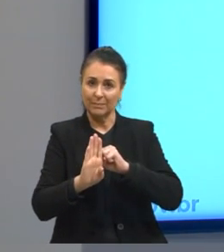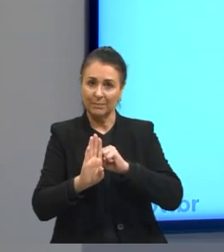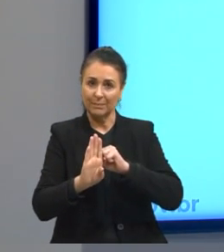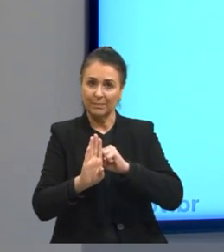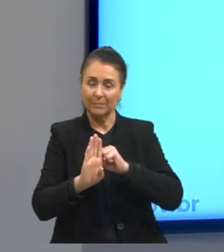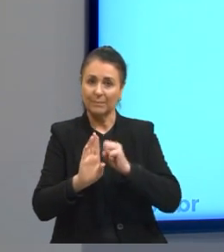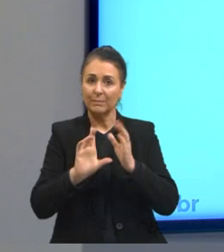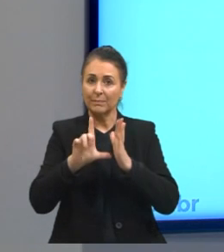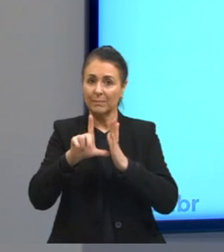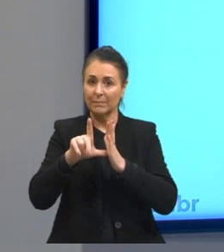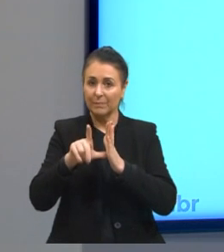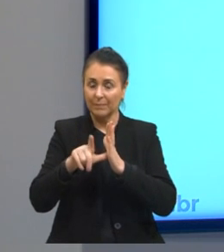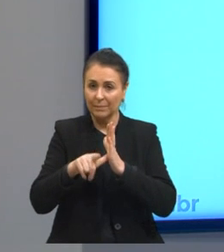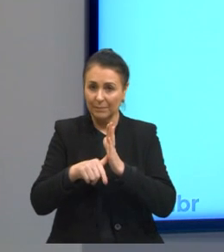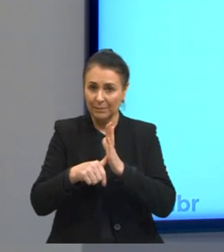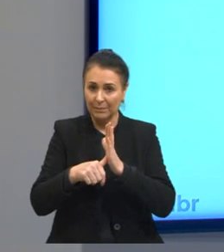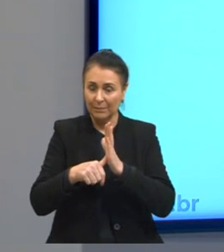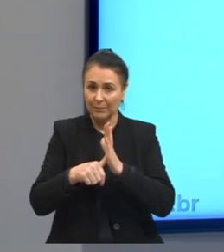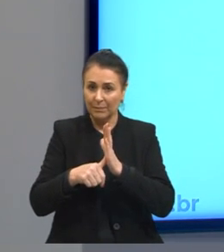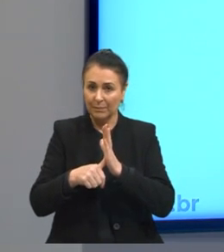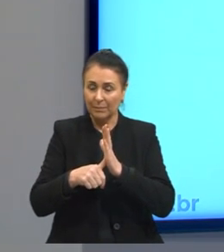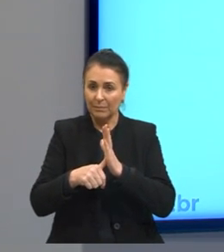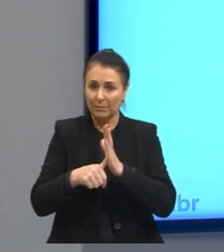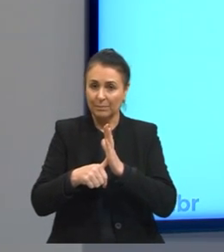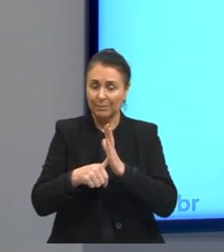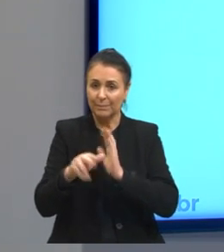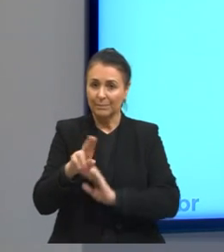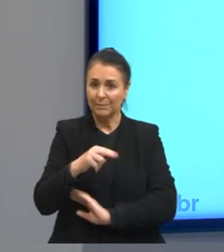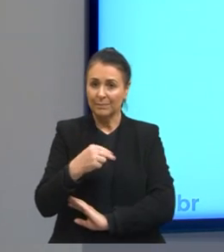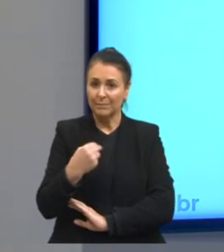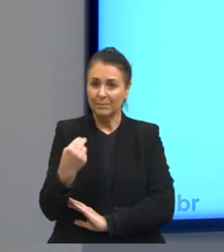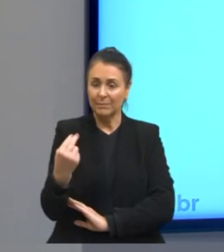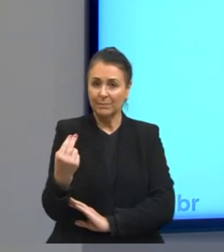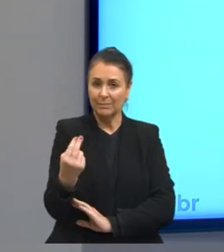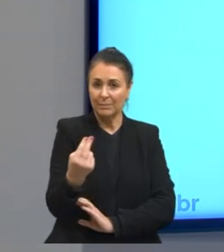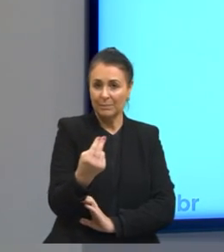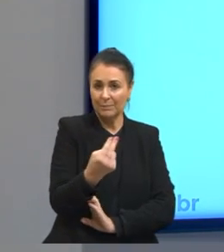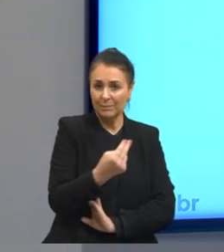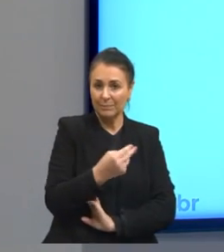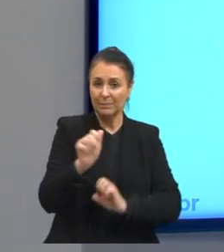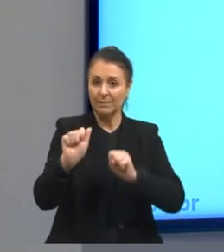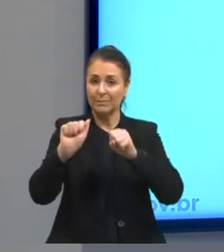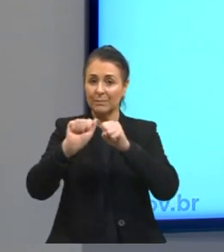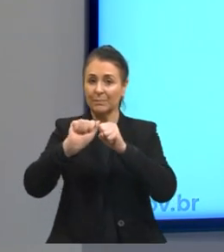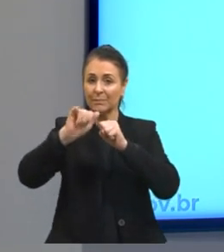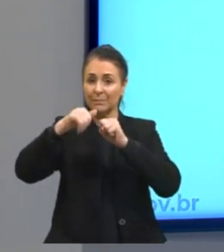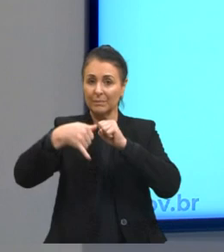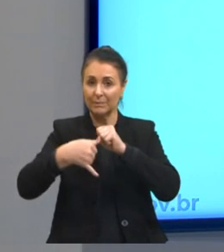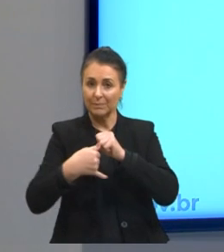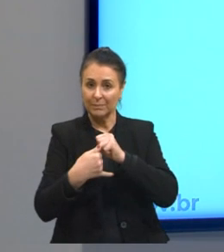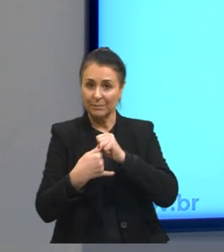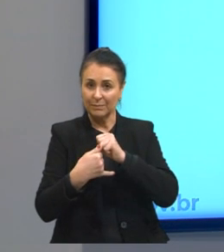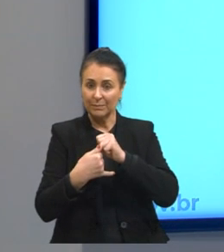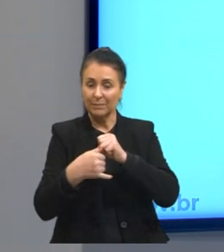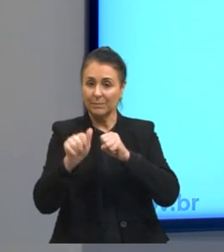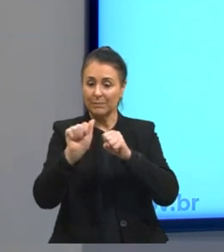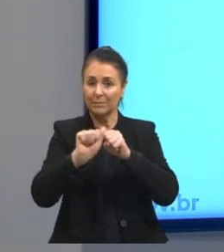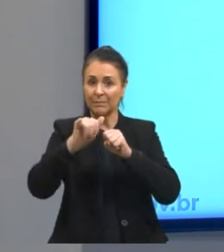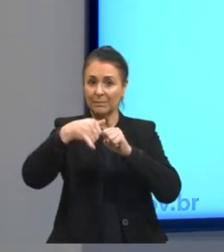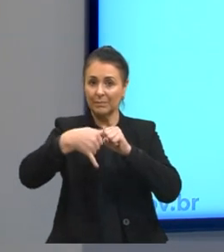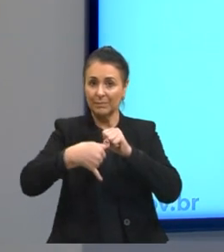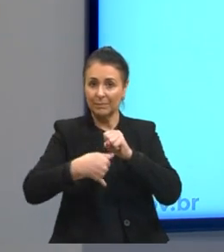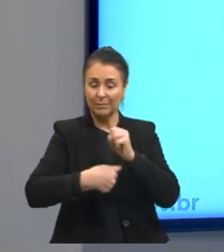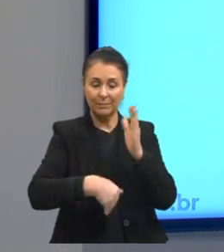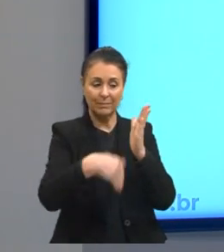Depois, os nossos adjetivos. O adjetivo vai ser a